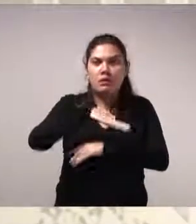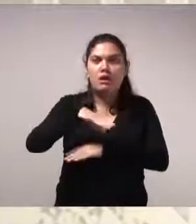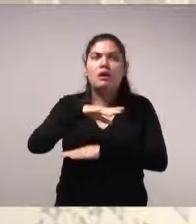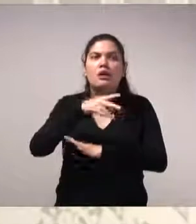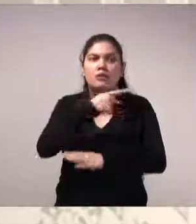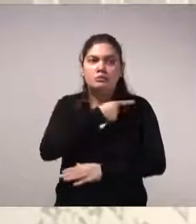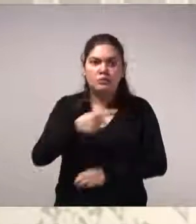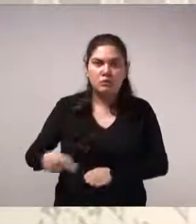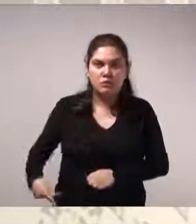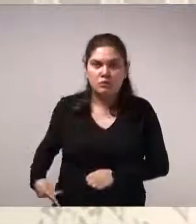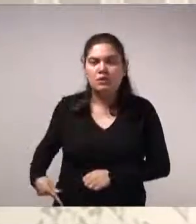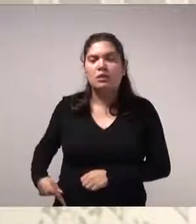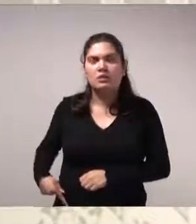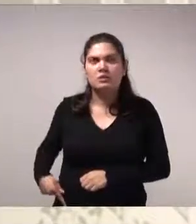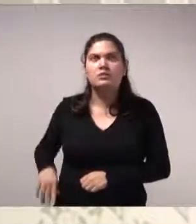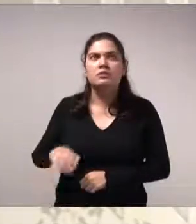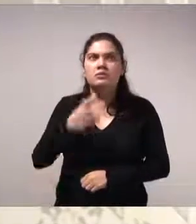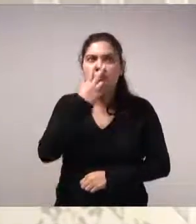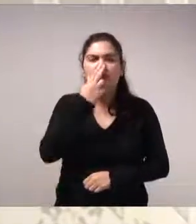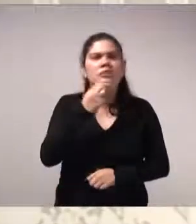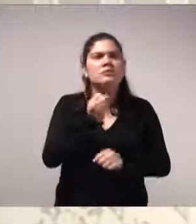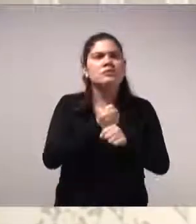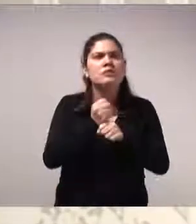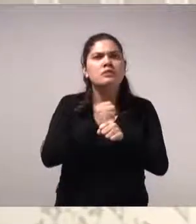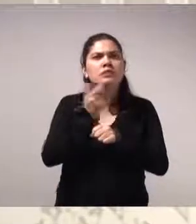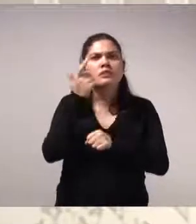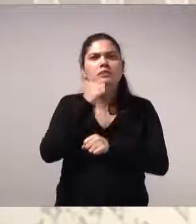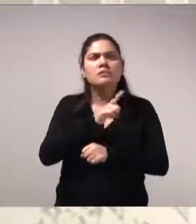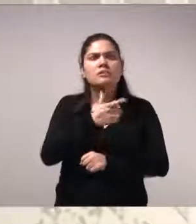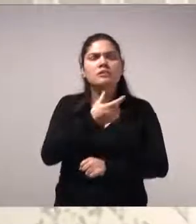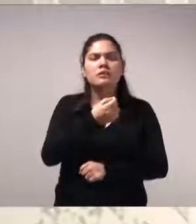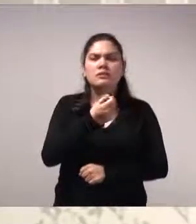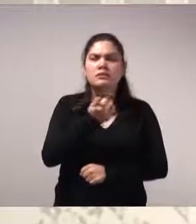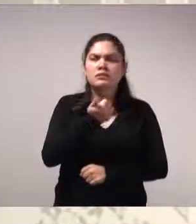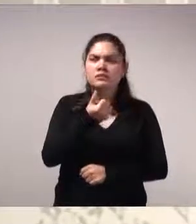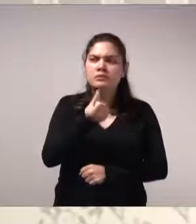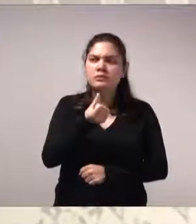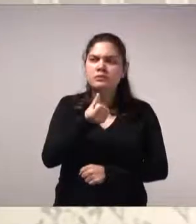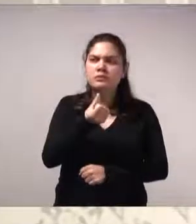foi obtido, acho que em 2016, esse selo.